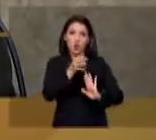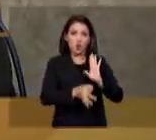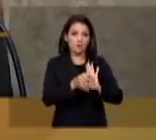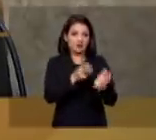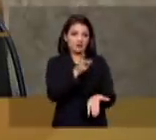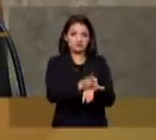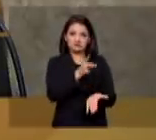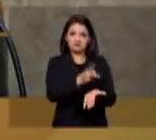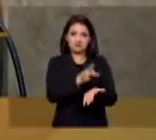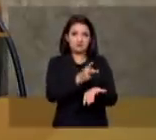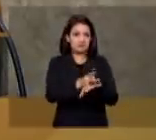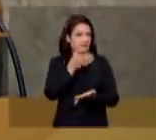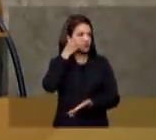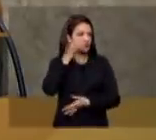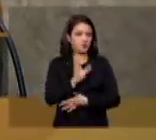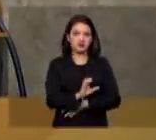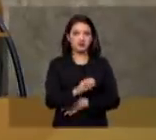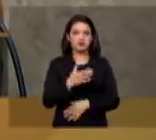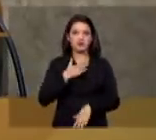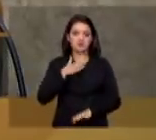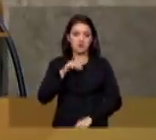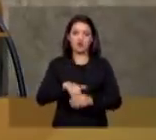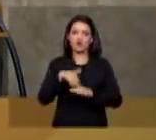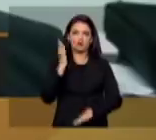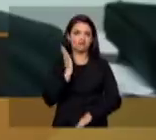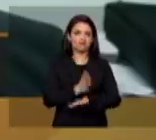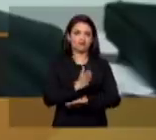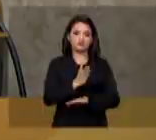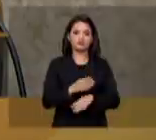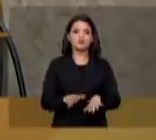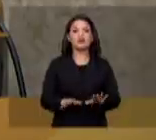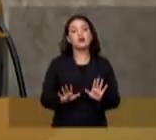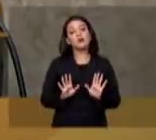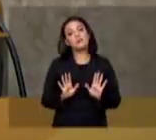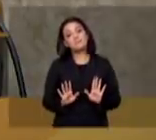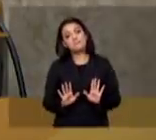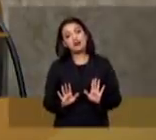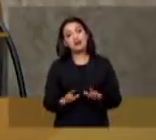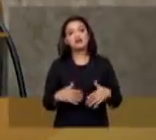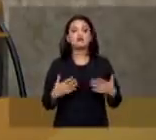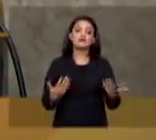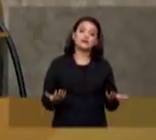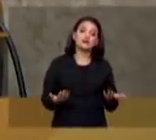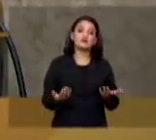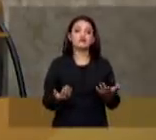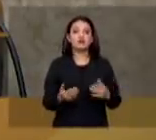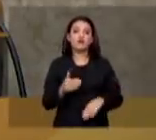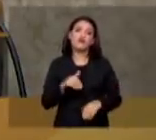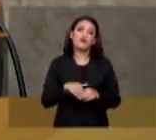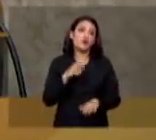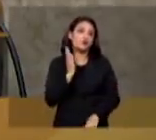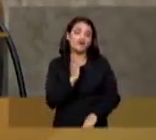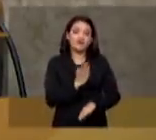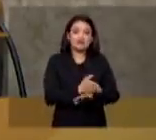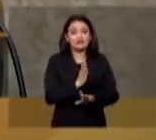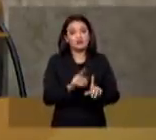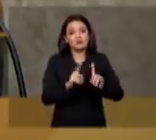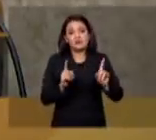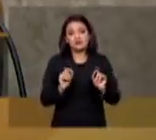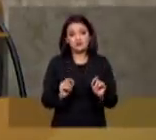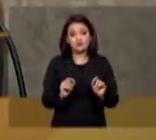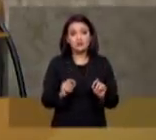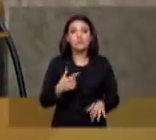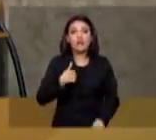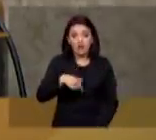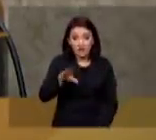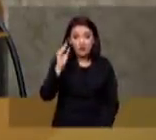Votou vencido, como eu. Vencido, exato. Mas, eventualmente, vencido nessa questão... Eu estou entendendo que,